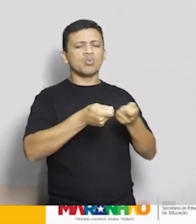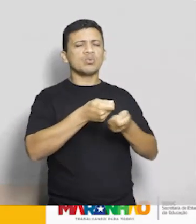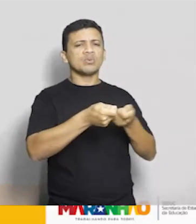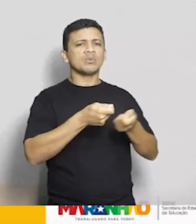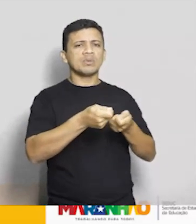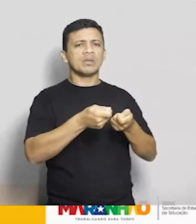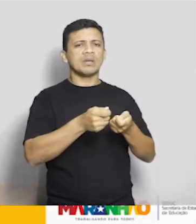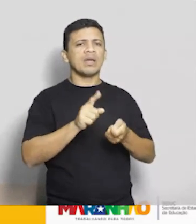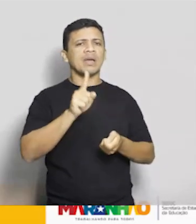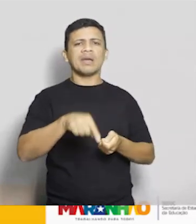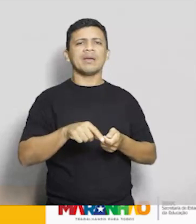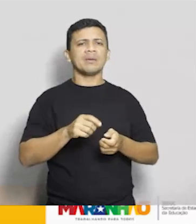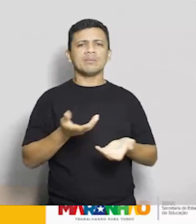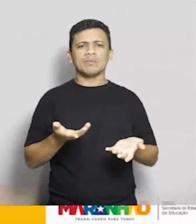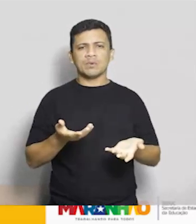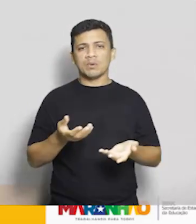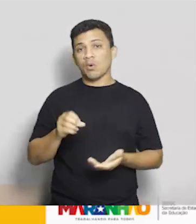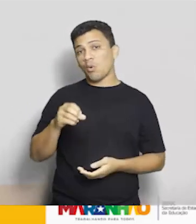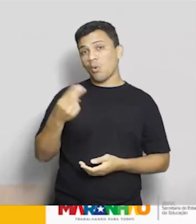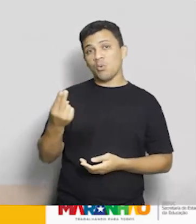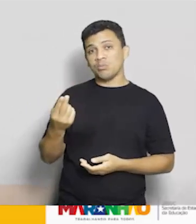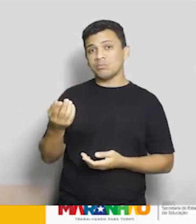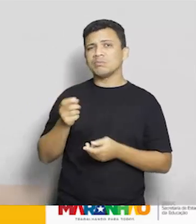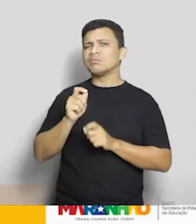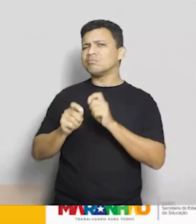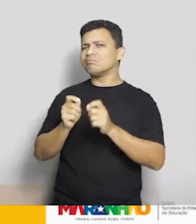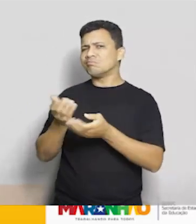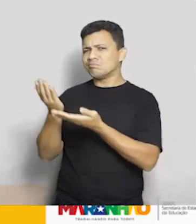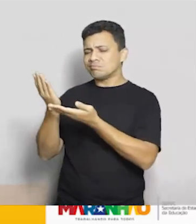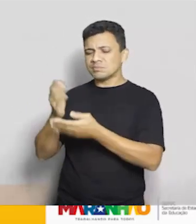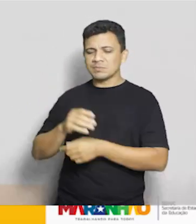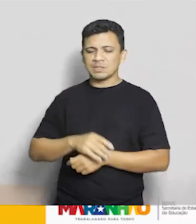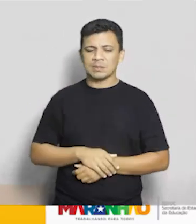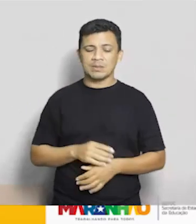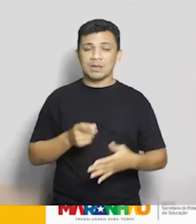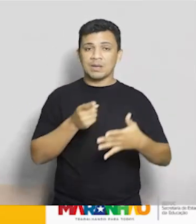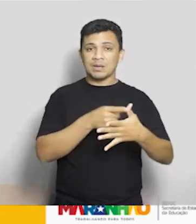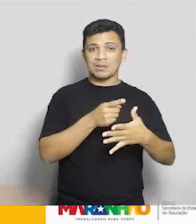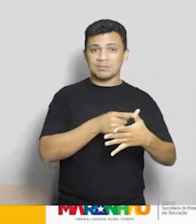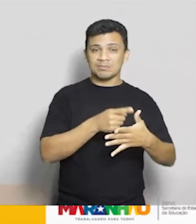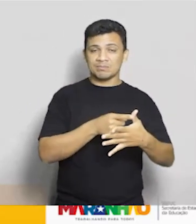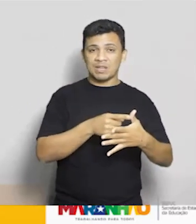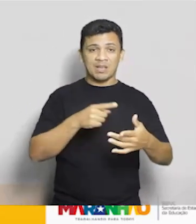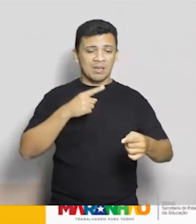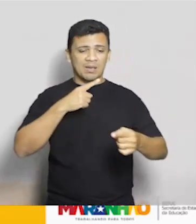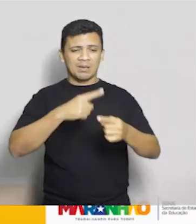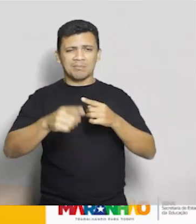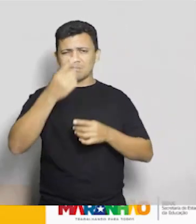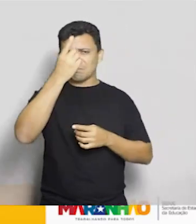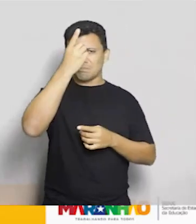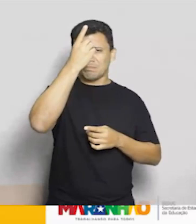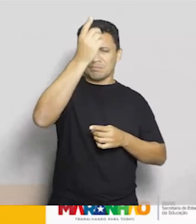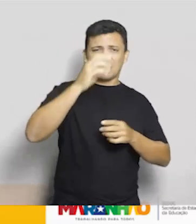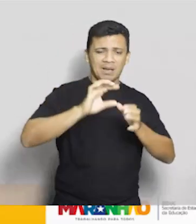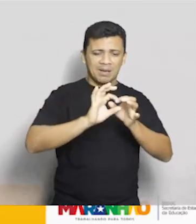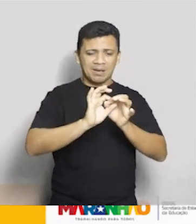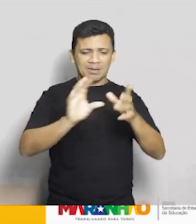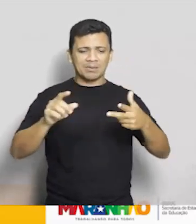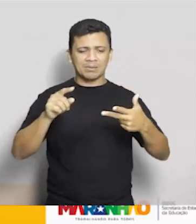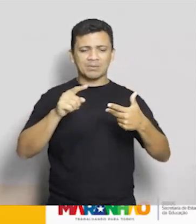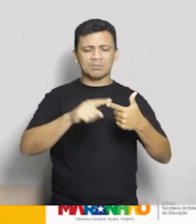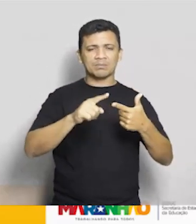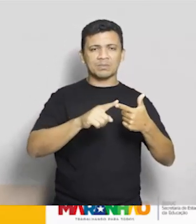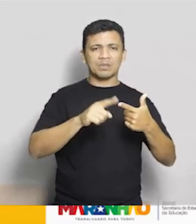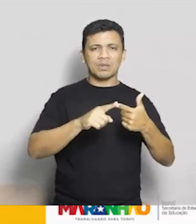por meio do ou dá aí eu tenho boicote é os ideais libertários o veto oculto a